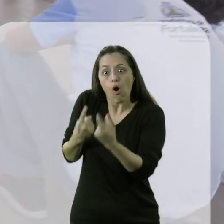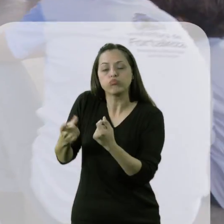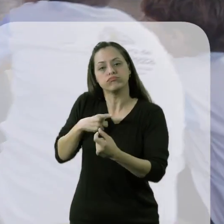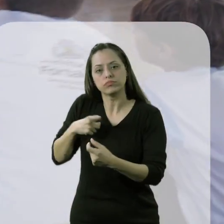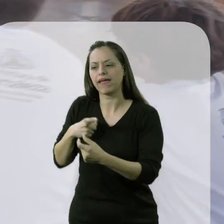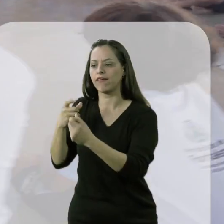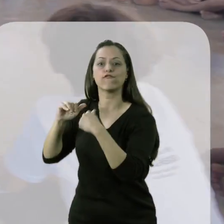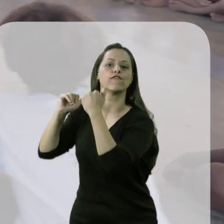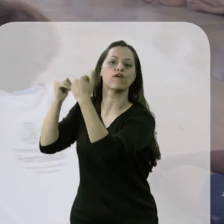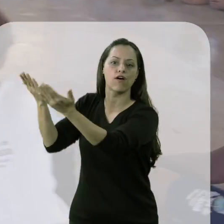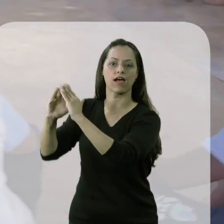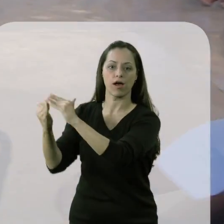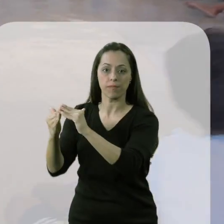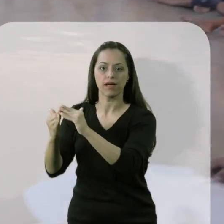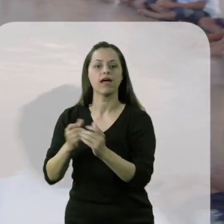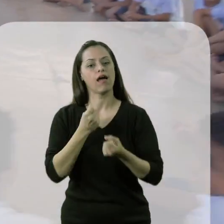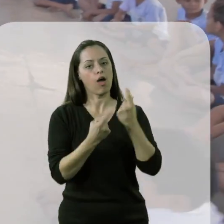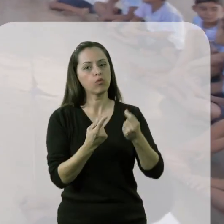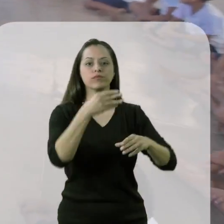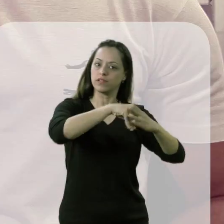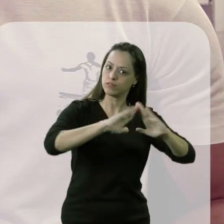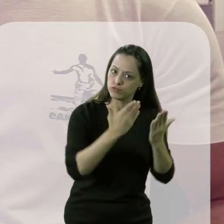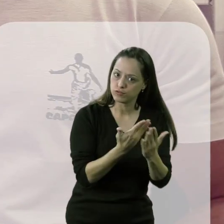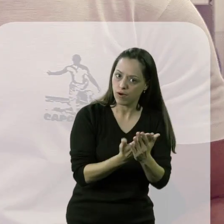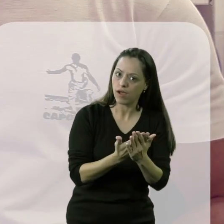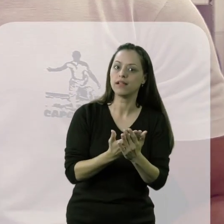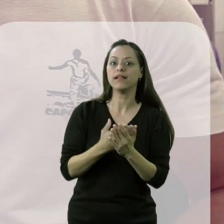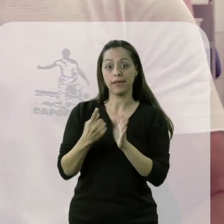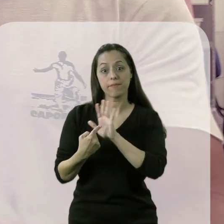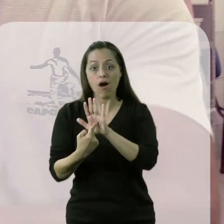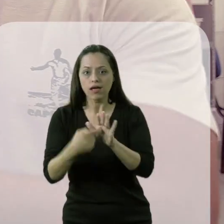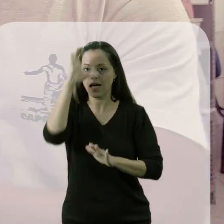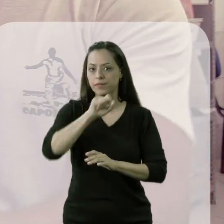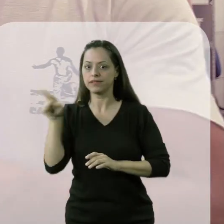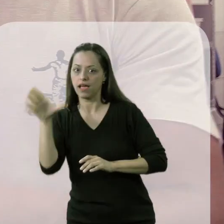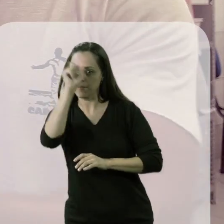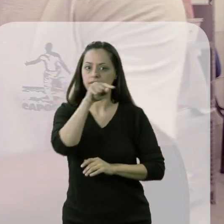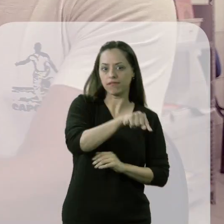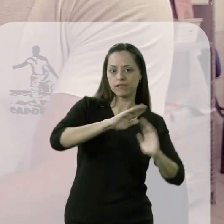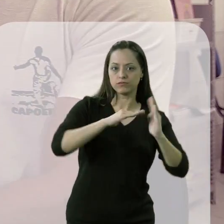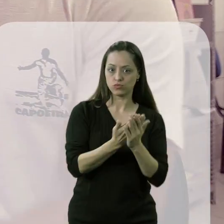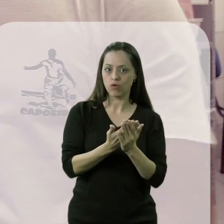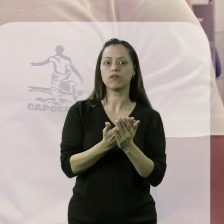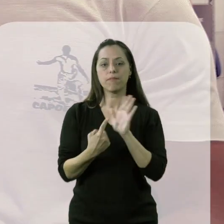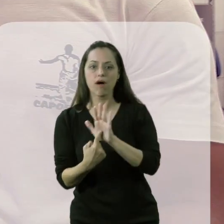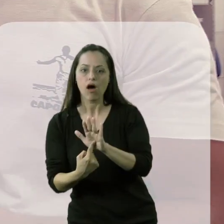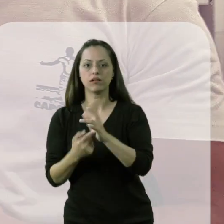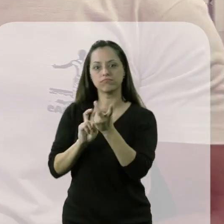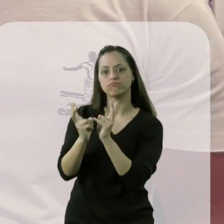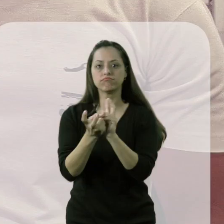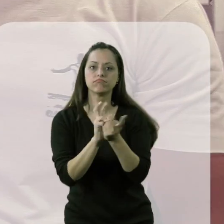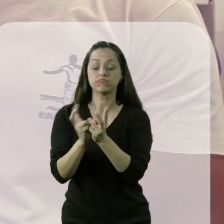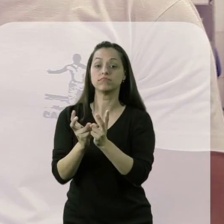já tinham aula. Aqueles que tinham aula comigo e aqueles que tinham aula na comunidade. Que iam lá e mostravam o que eles aprendiam e eu jogava ali. Como